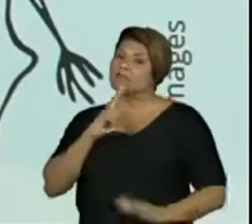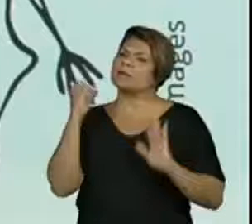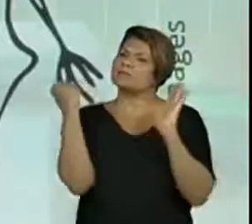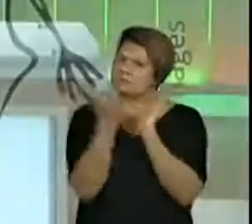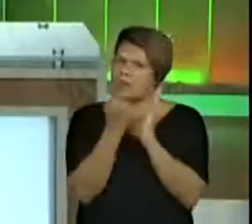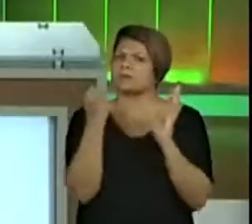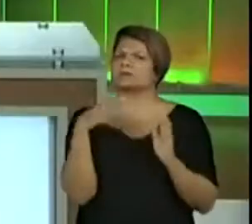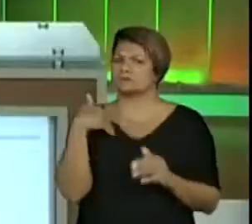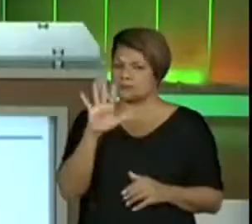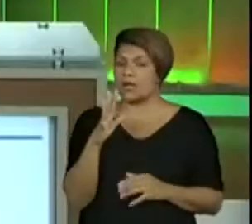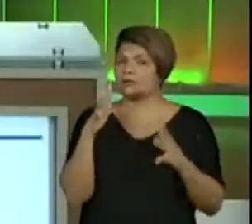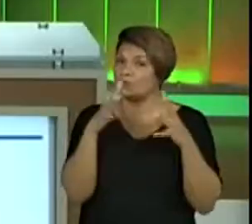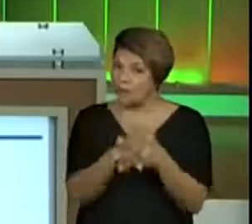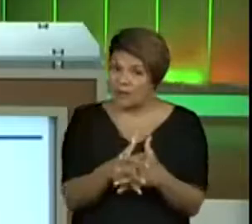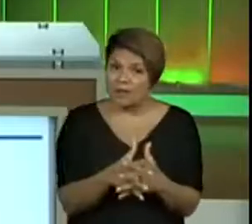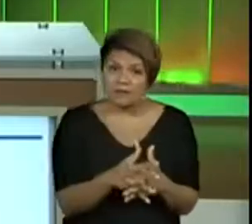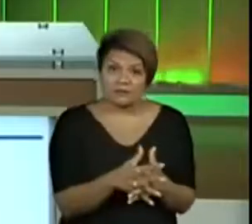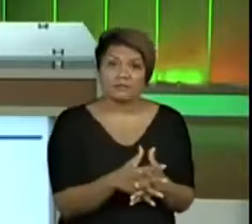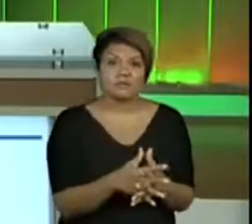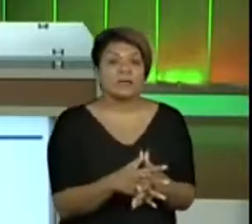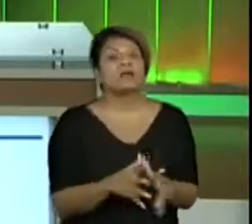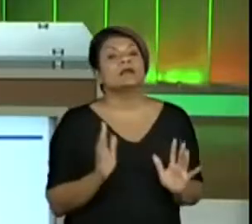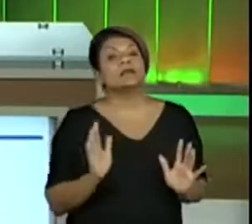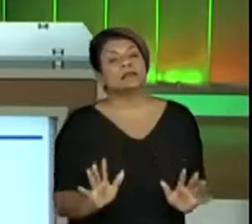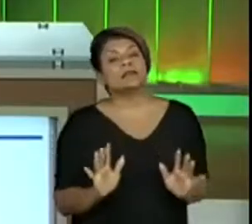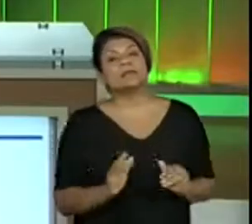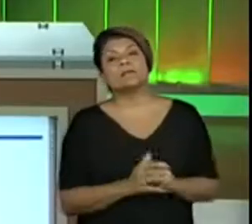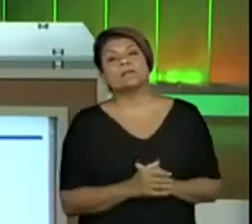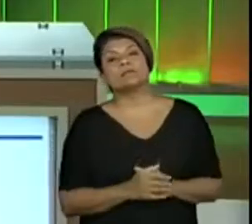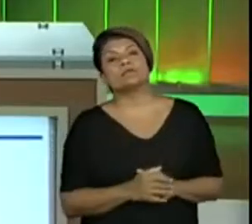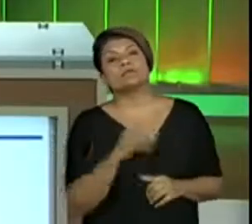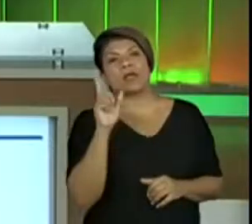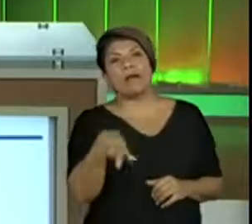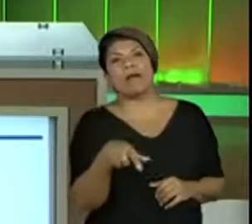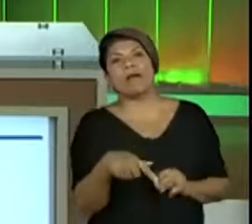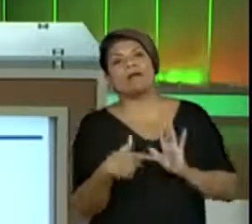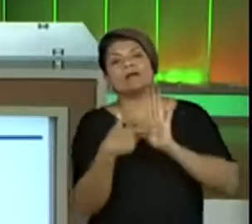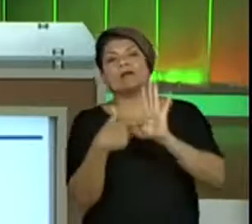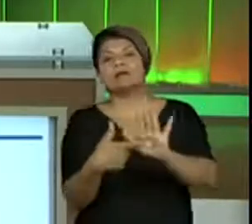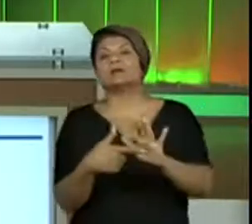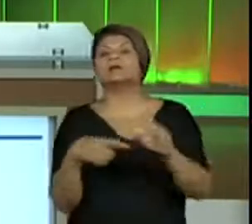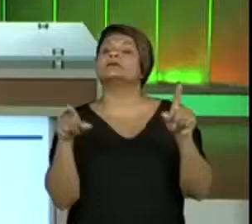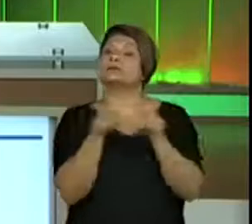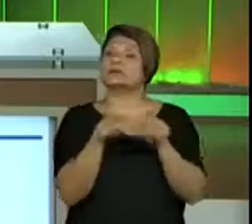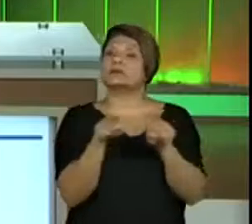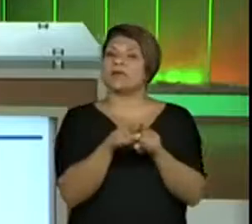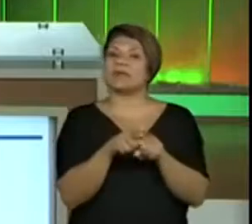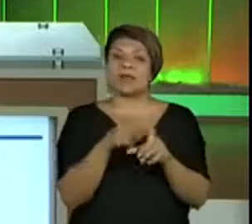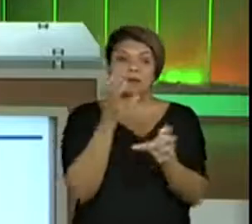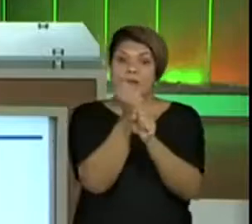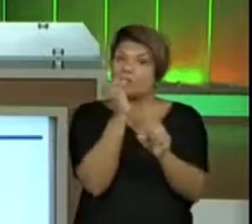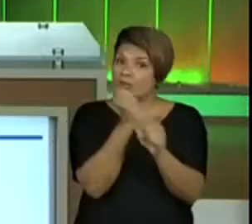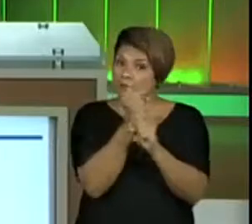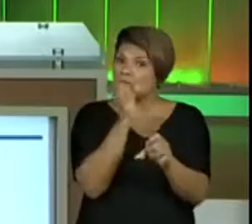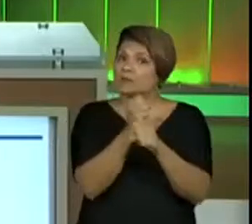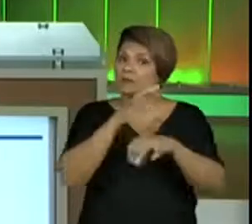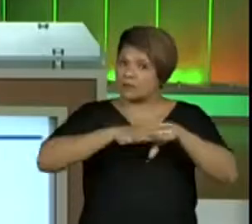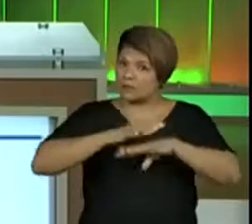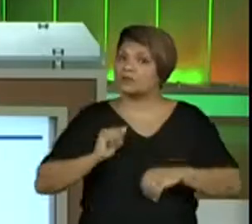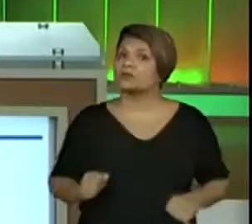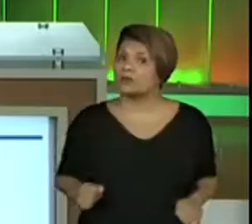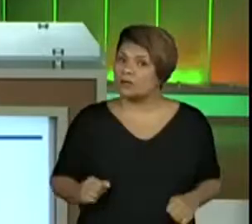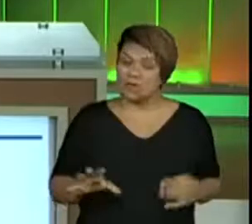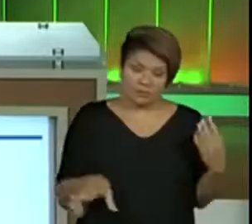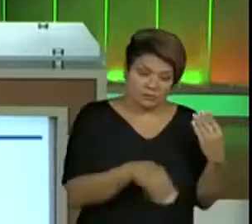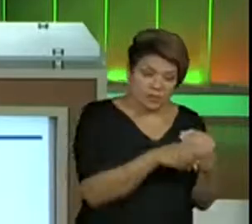mais complexas que as que eu destaquei, que são atribuídas, inclusive, a operações matemáticas com